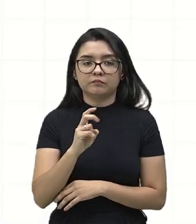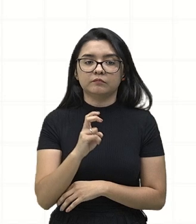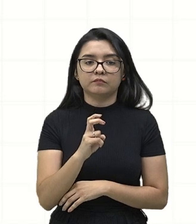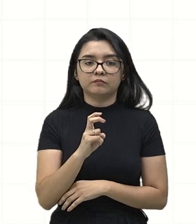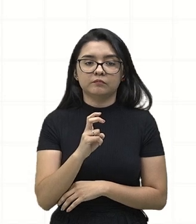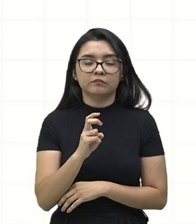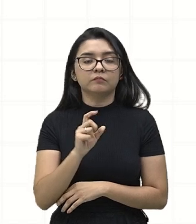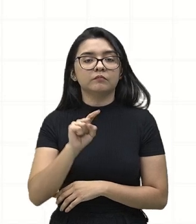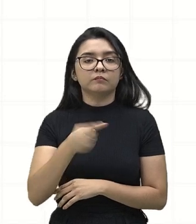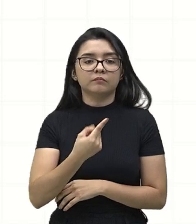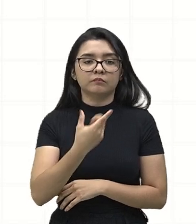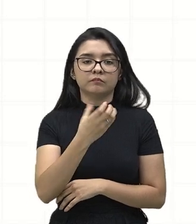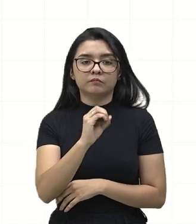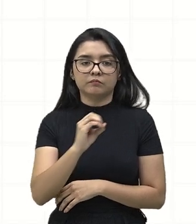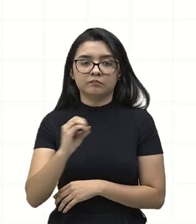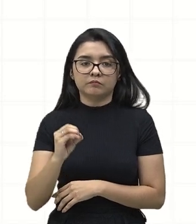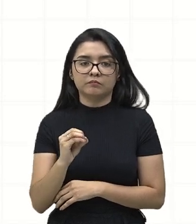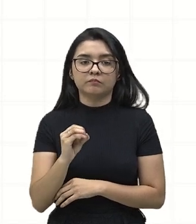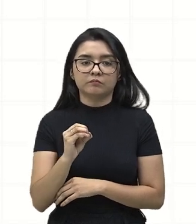25.000